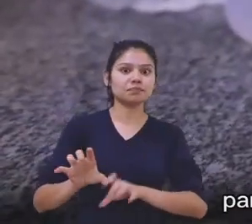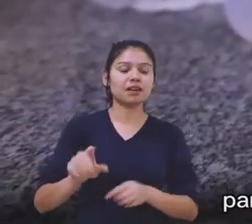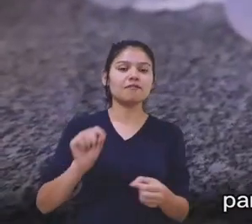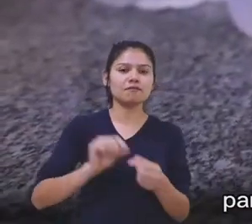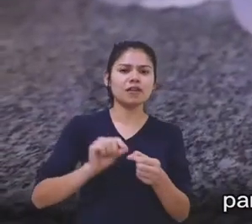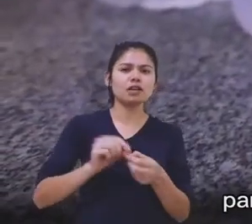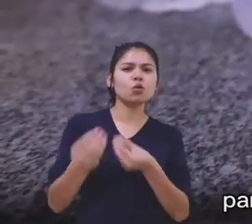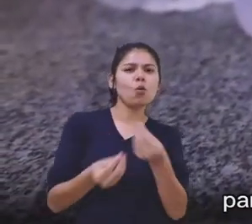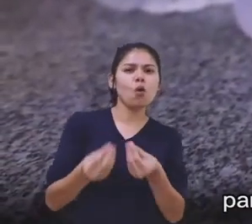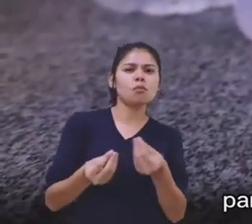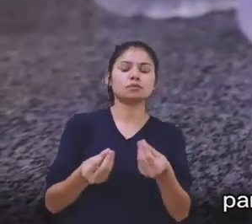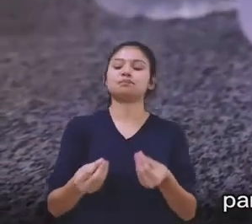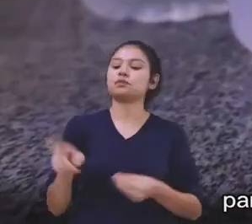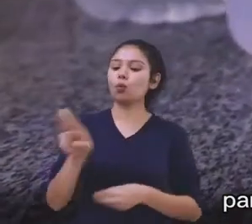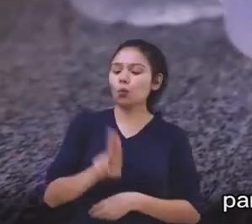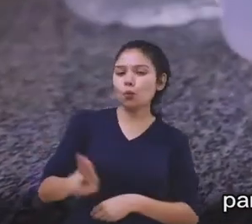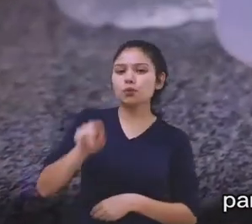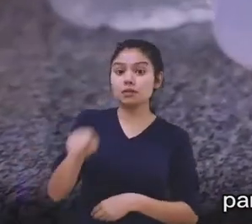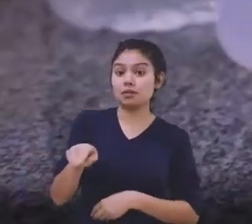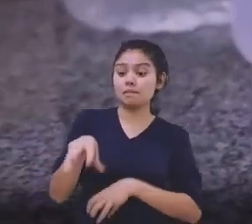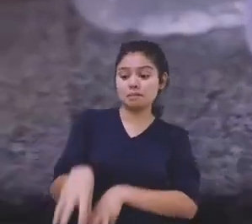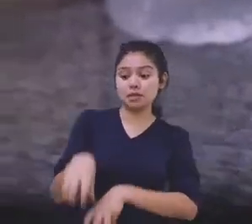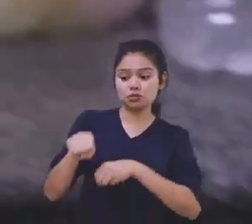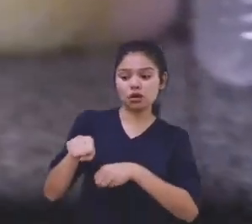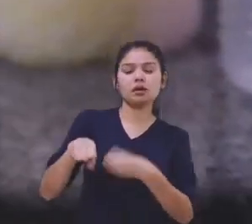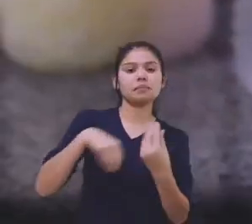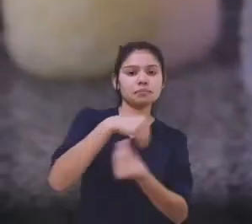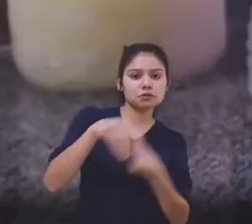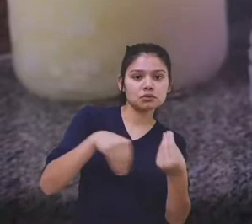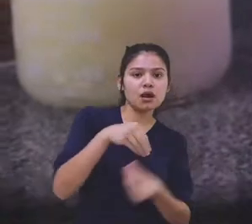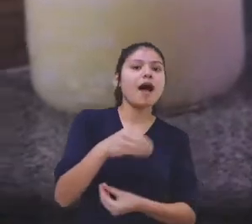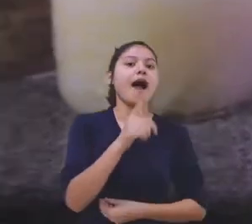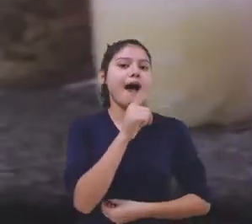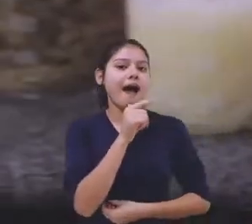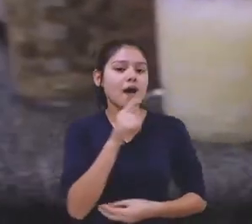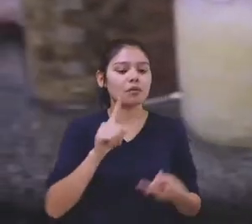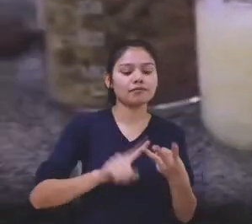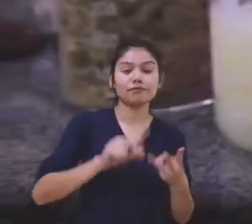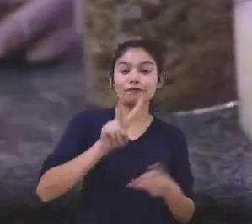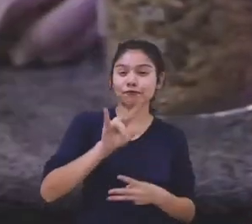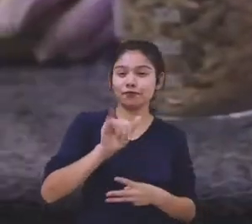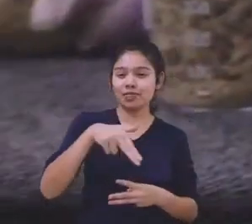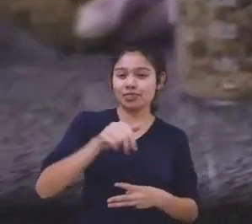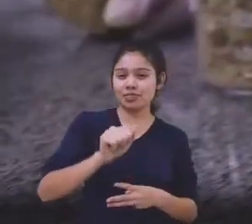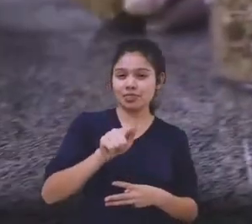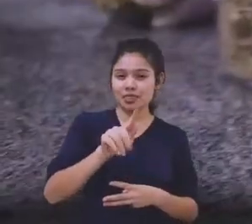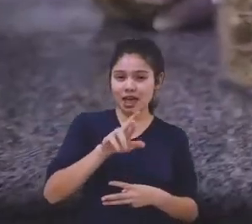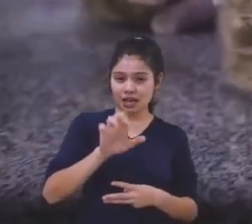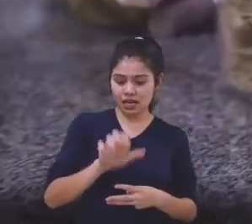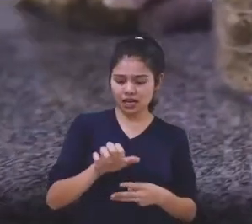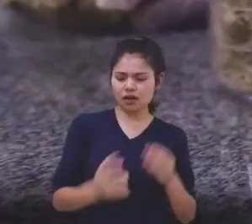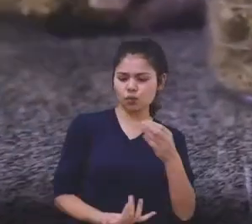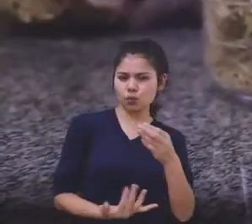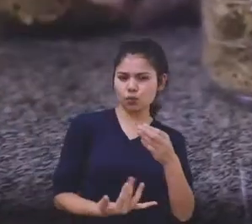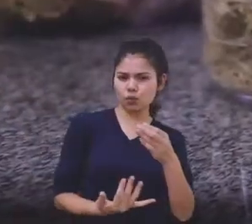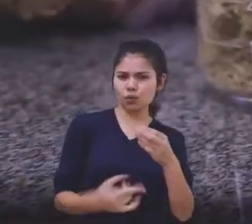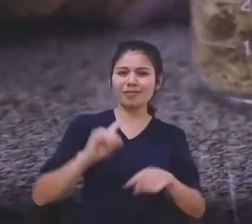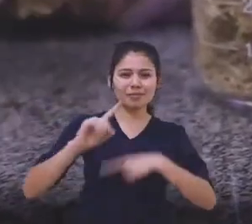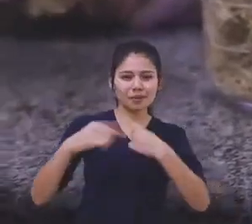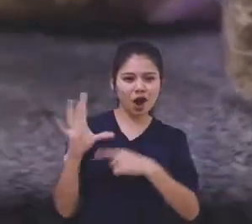a massa biodegradável, utiliza-se fécula da mandioca, água e vinagre de álcool. Aquecemos até formar uma